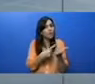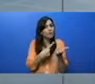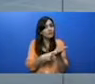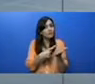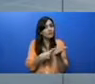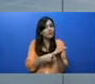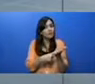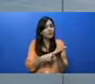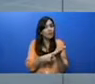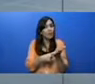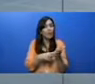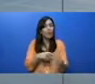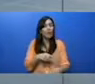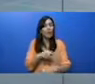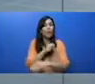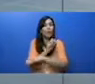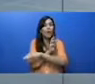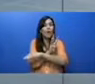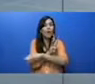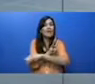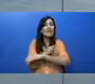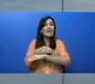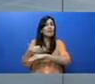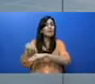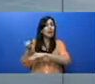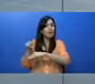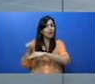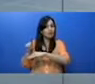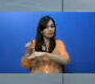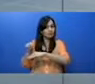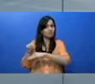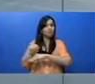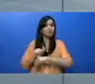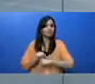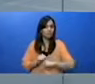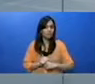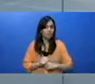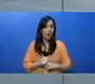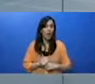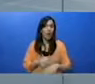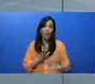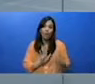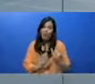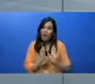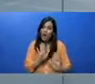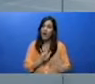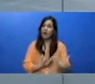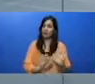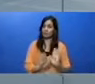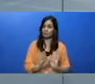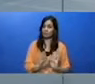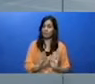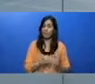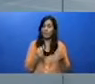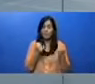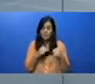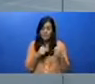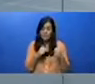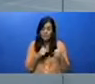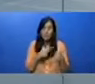procedimentos, professora? Olha aqui no nosso folheto. Cuidados ao comprar um animal. Procure